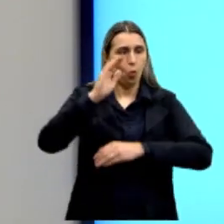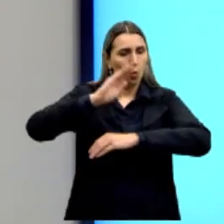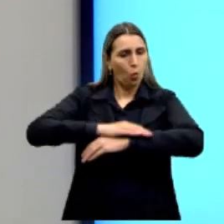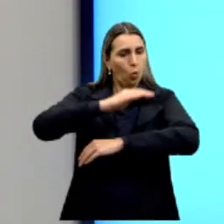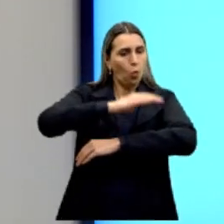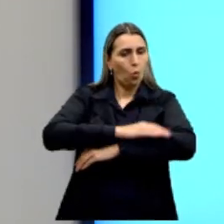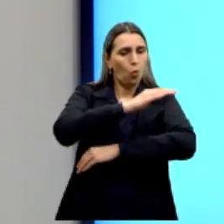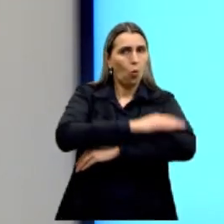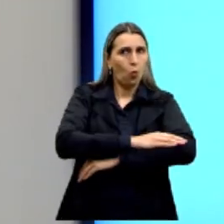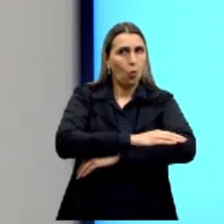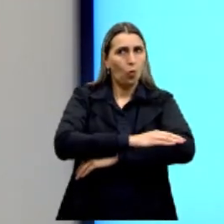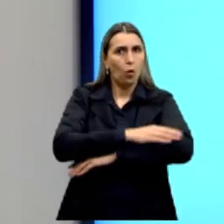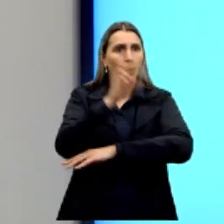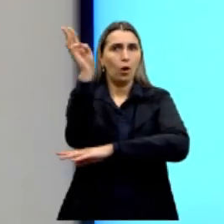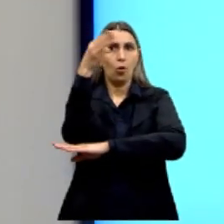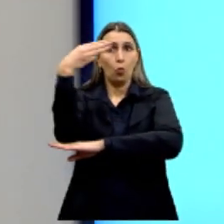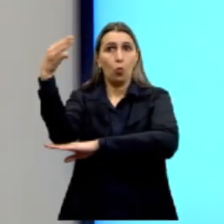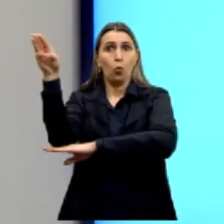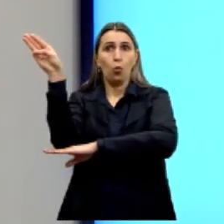Manuel Bandeira